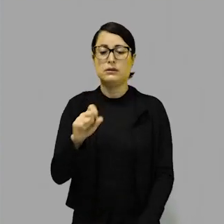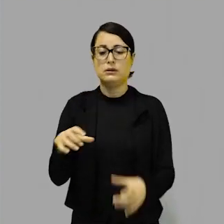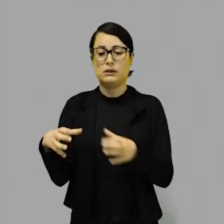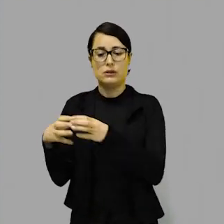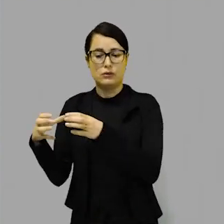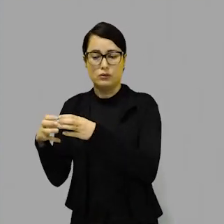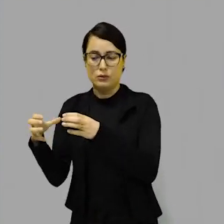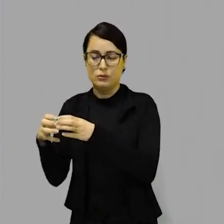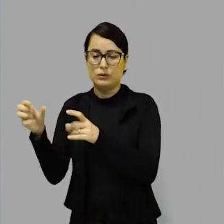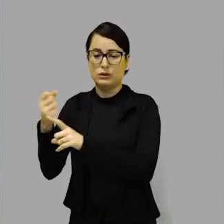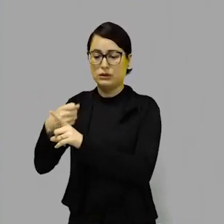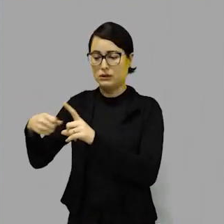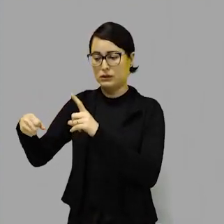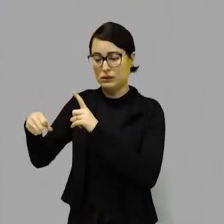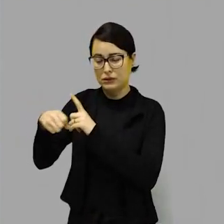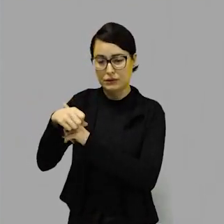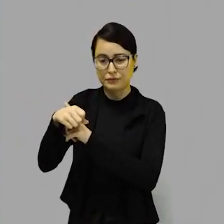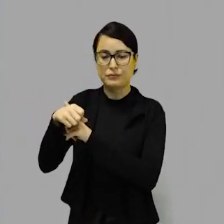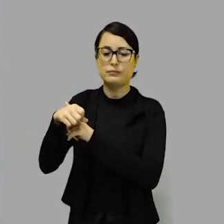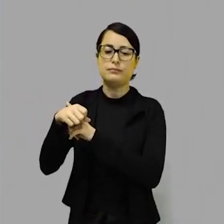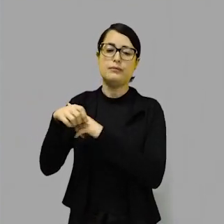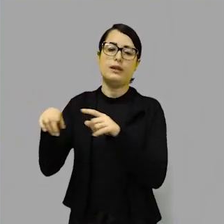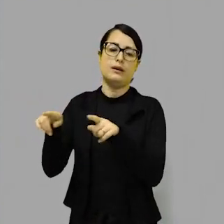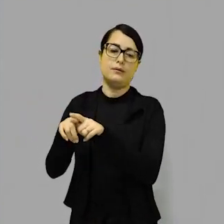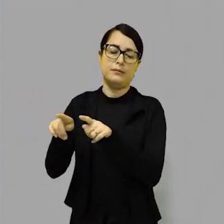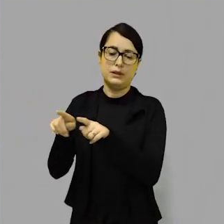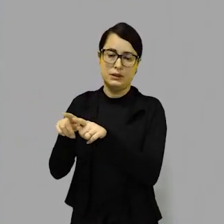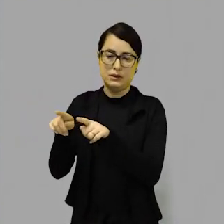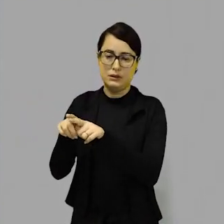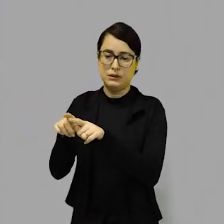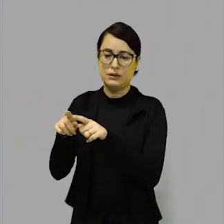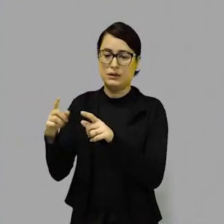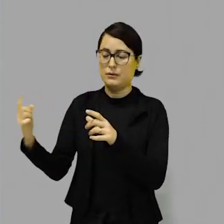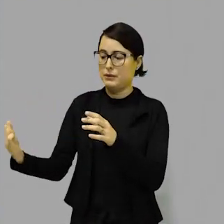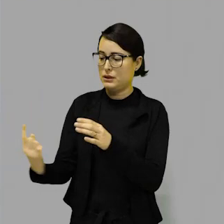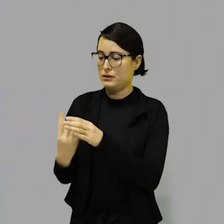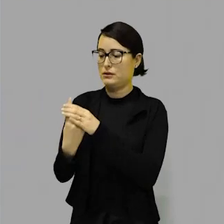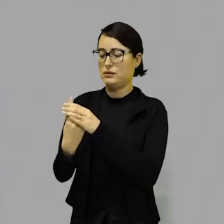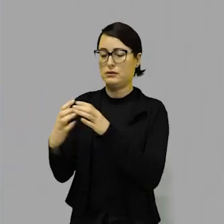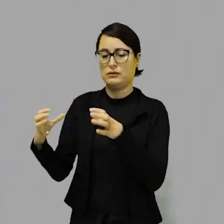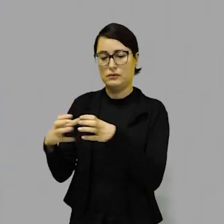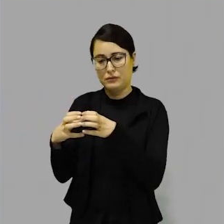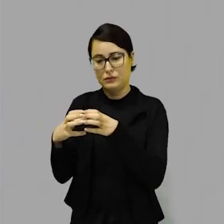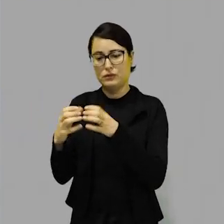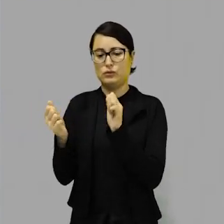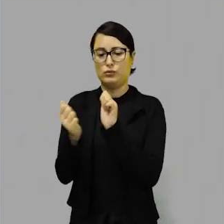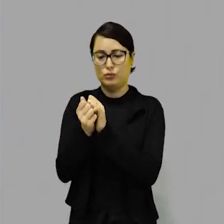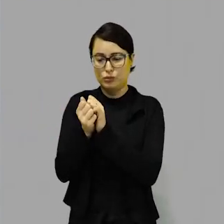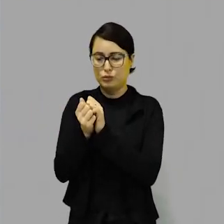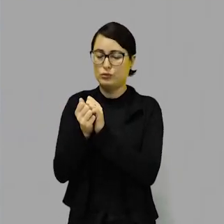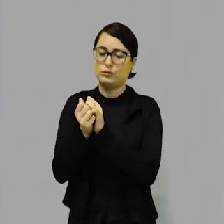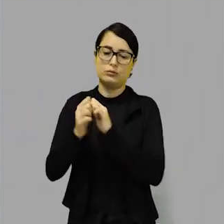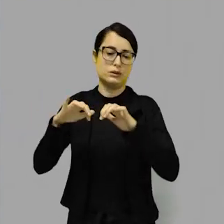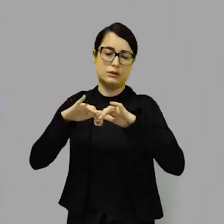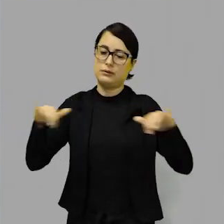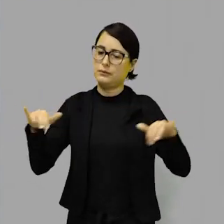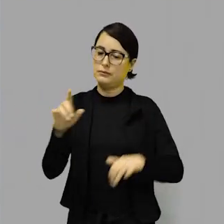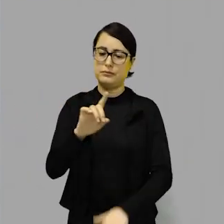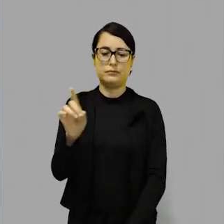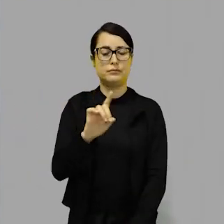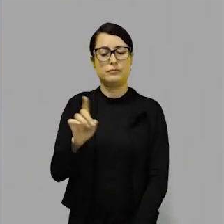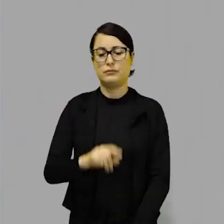grupo social, o indivíduo também está inserido. Ele não está separado. Ele está junto, certo?